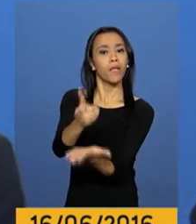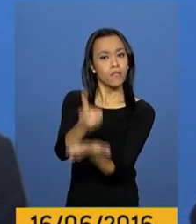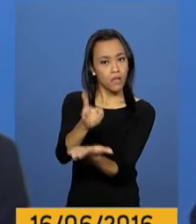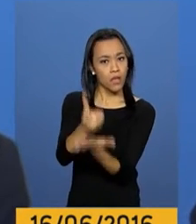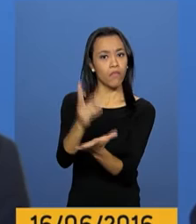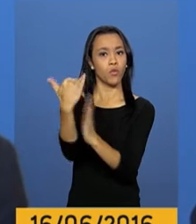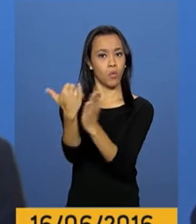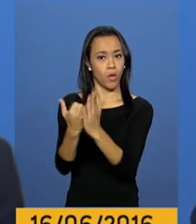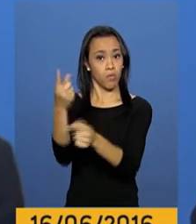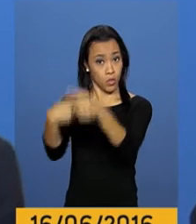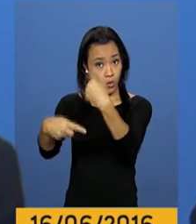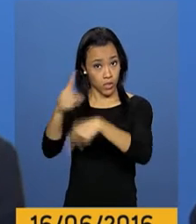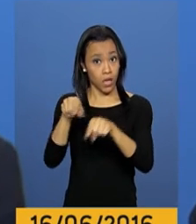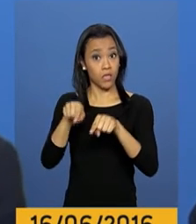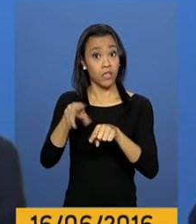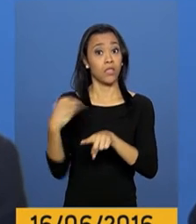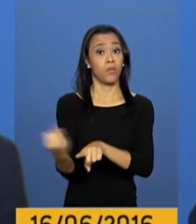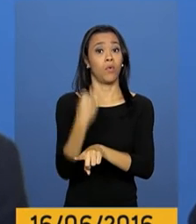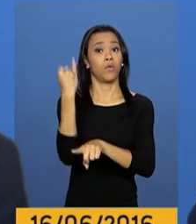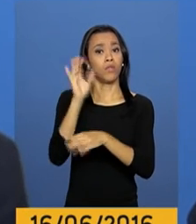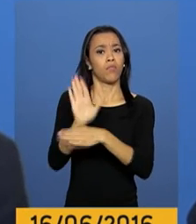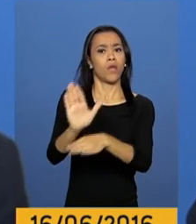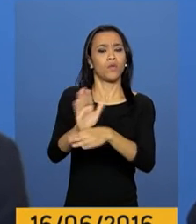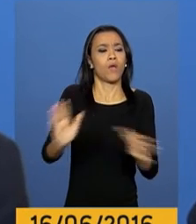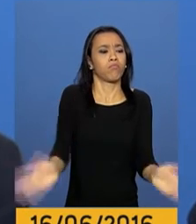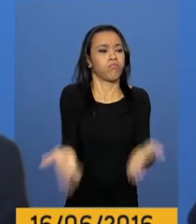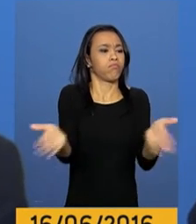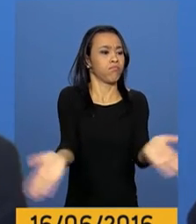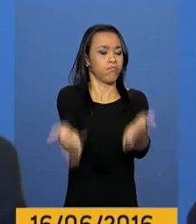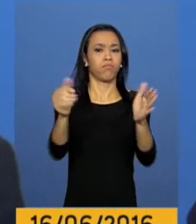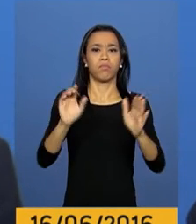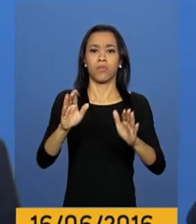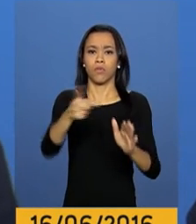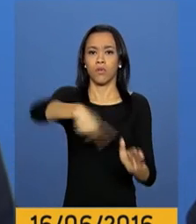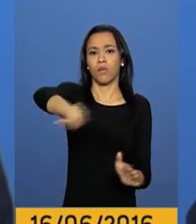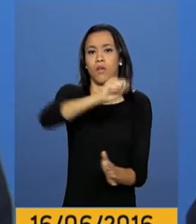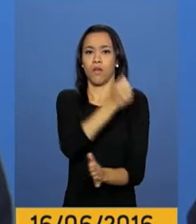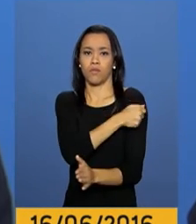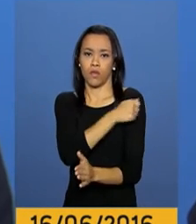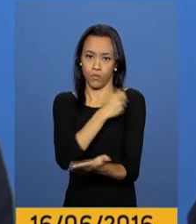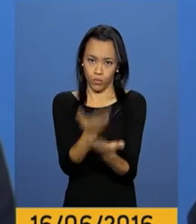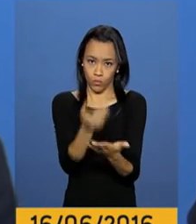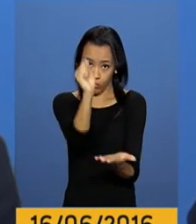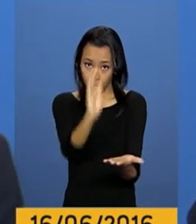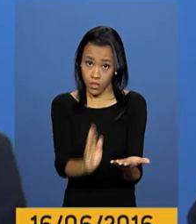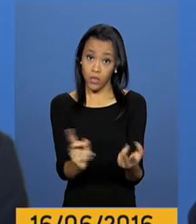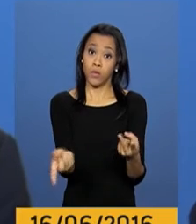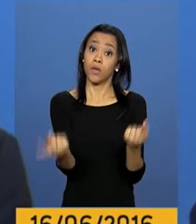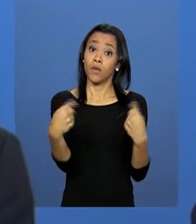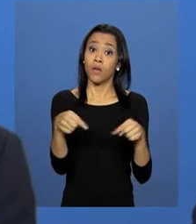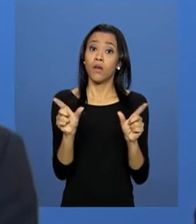sociais de impacto, de grande repercussão junto aos estudantes do Brasil. O FIES,